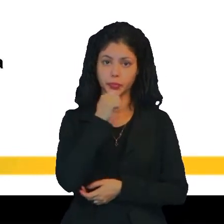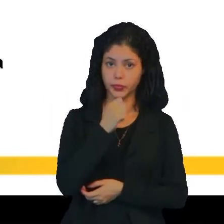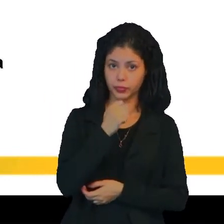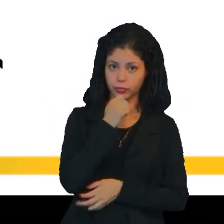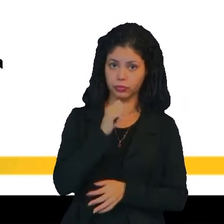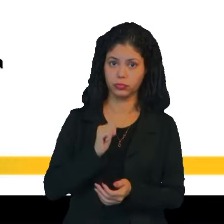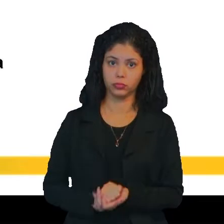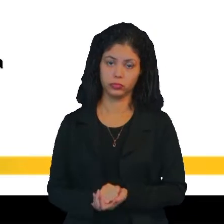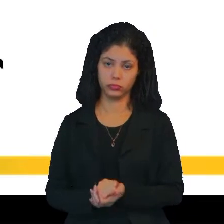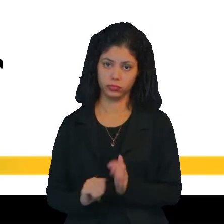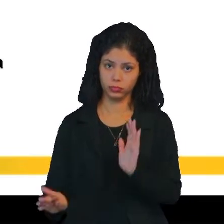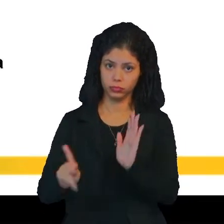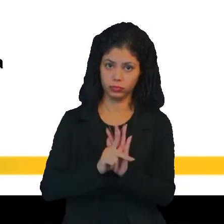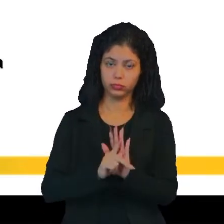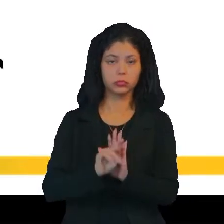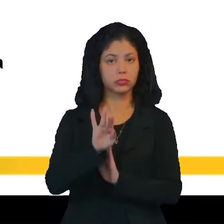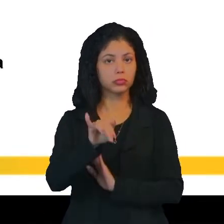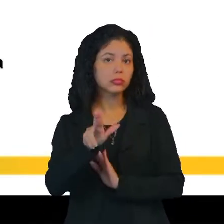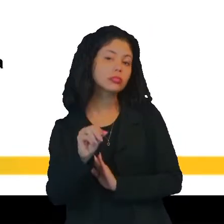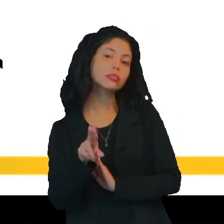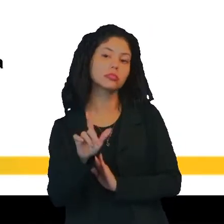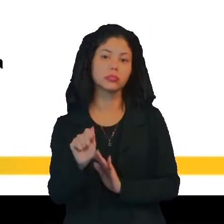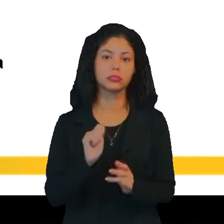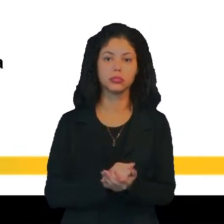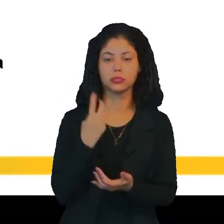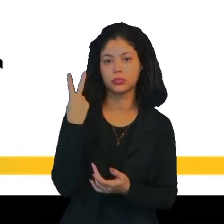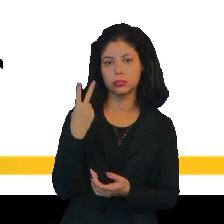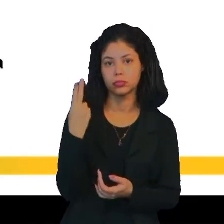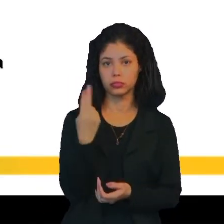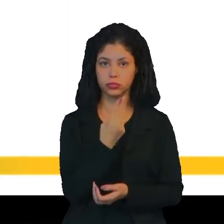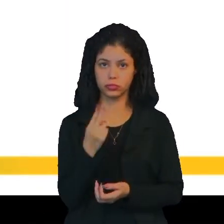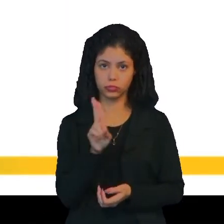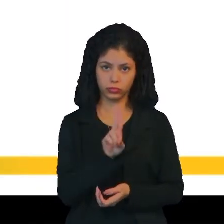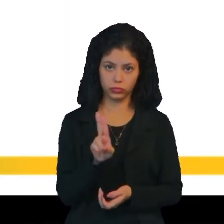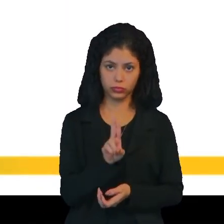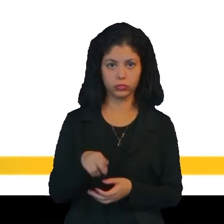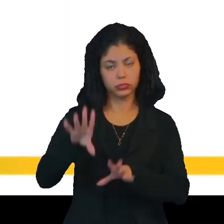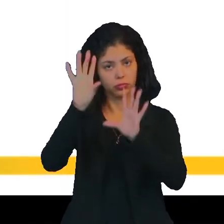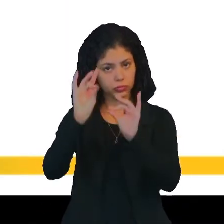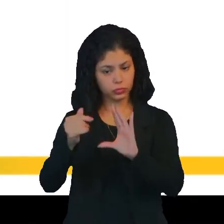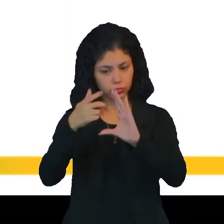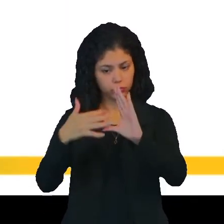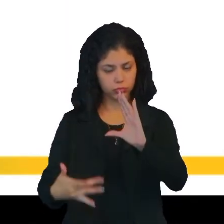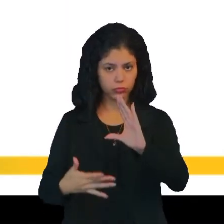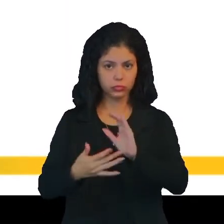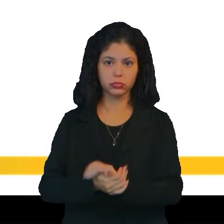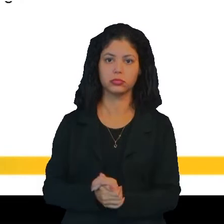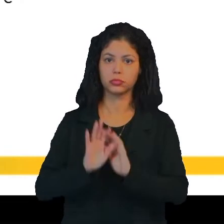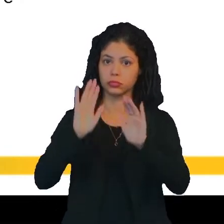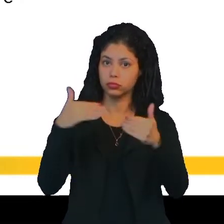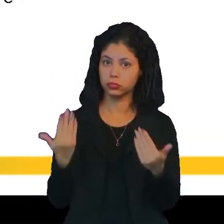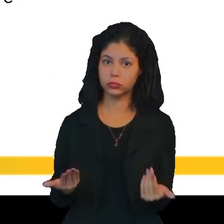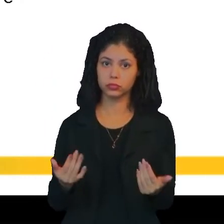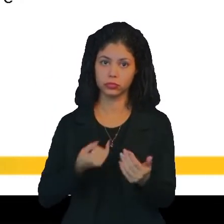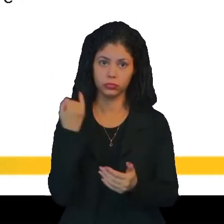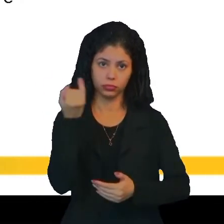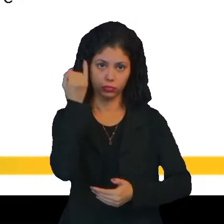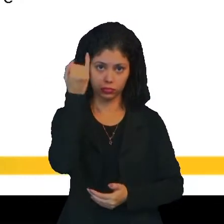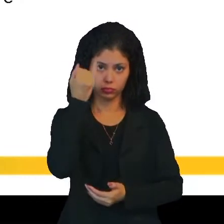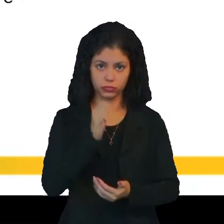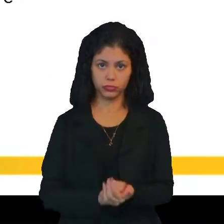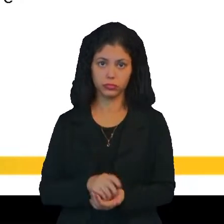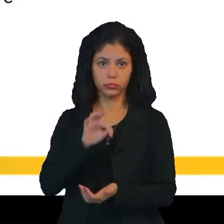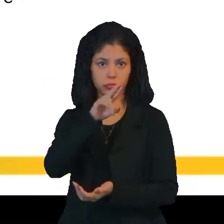estabeleceu uma nomenclatura binominal, ou seja, 2 nomes para a espécie. Qual é a importância da